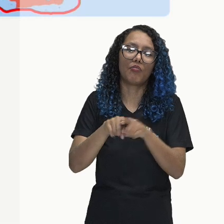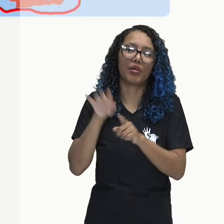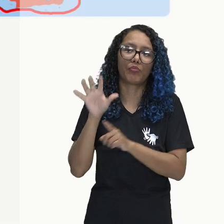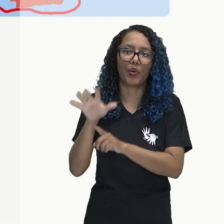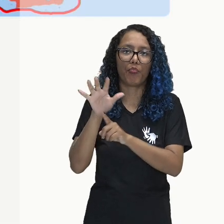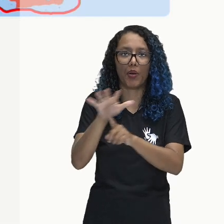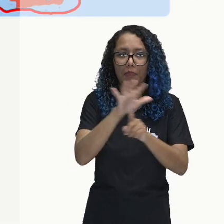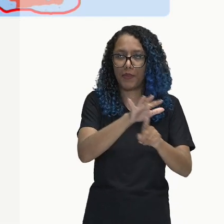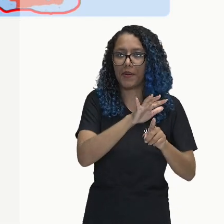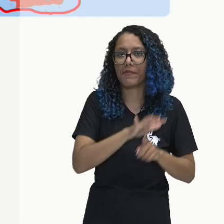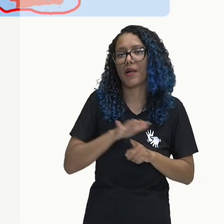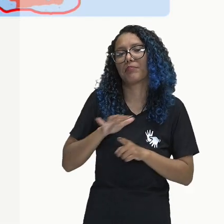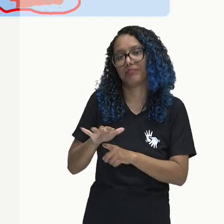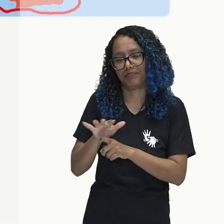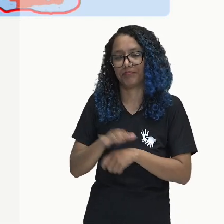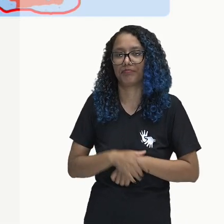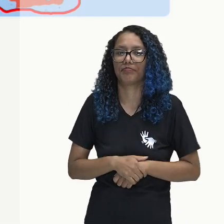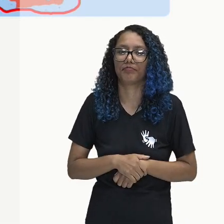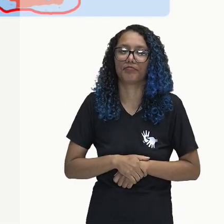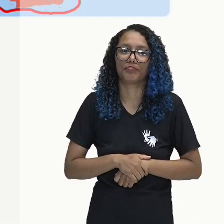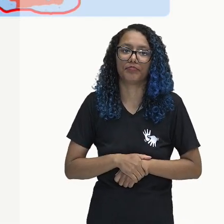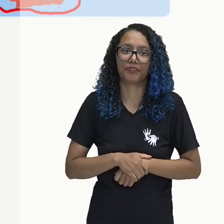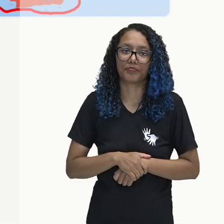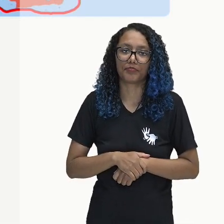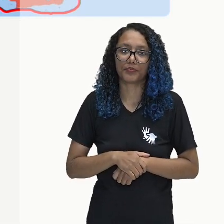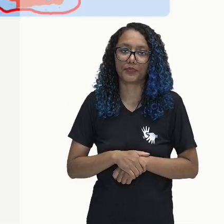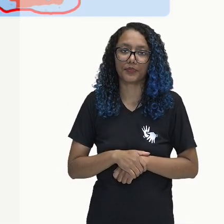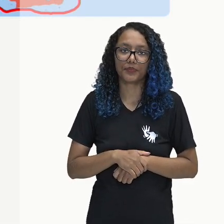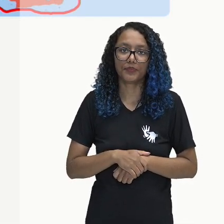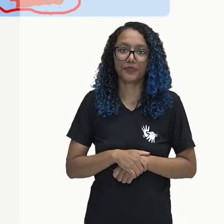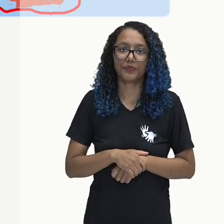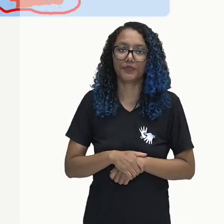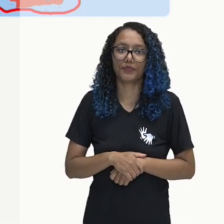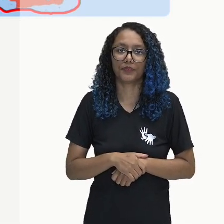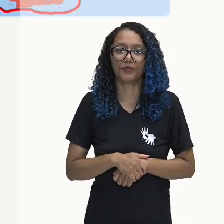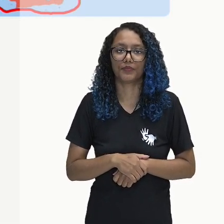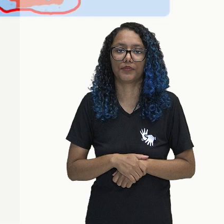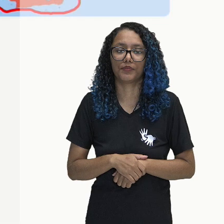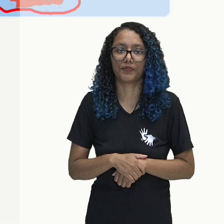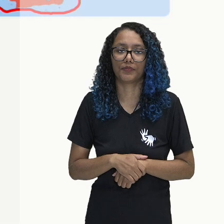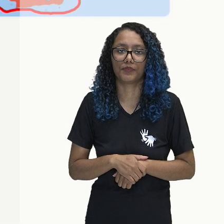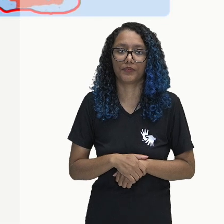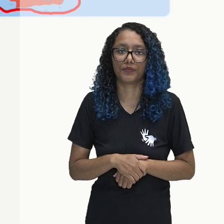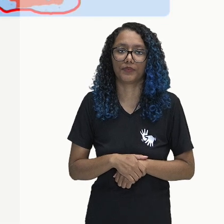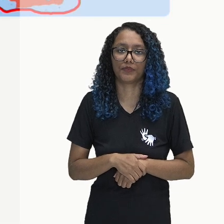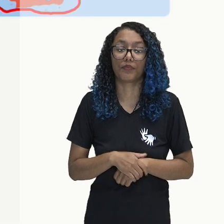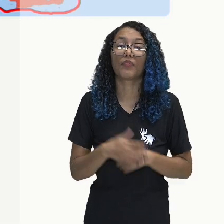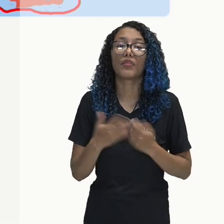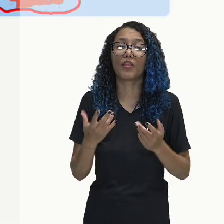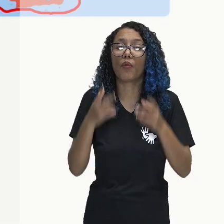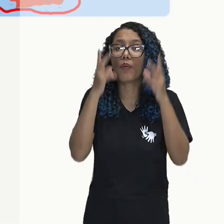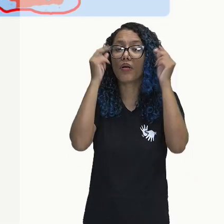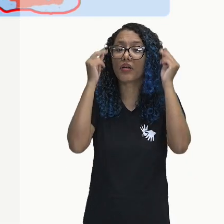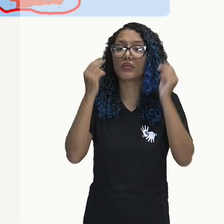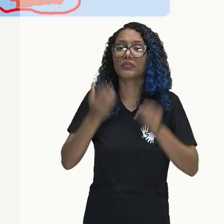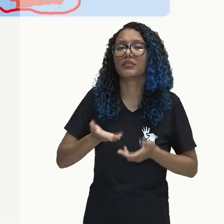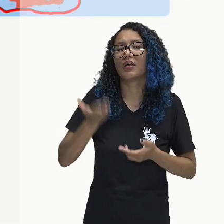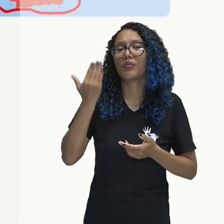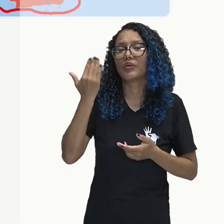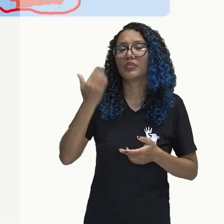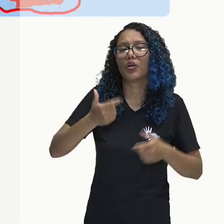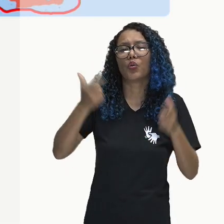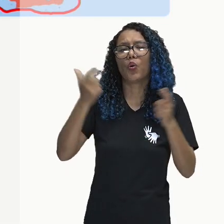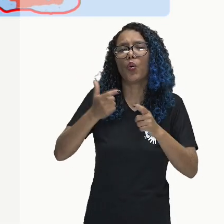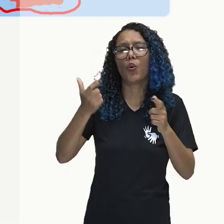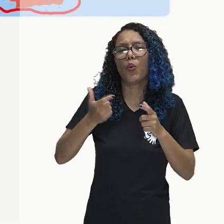tá, gente? Mais uma vez, para a gente se localizar onde está a Grécia Antiga, é interessante falar que ela